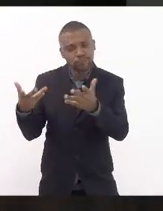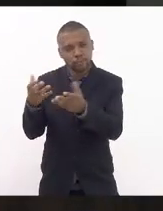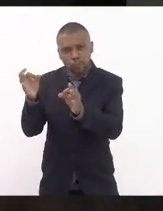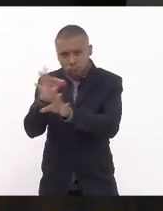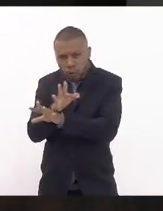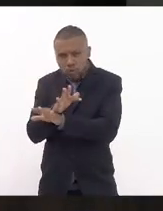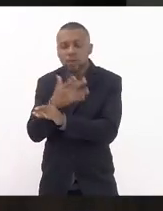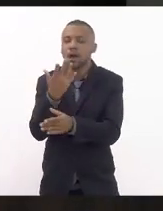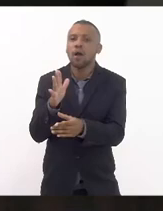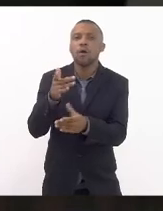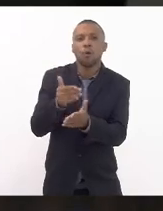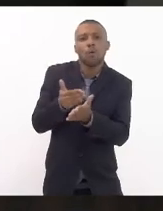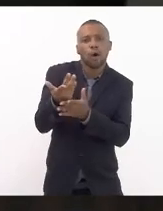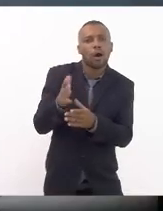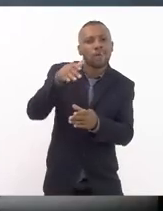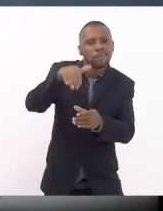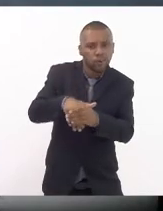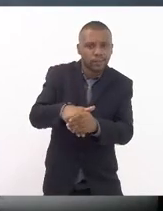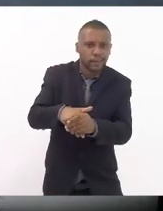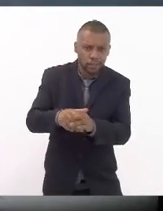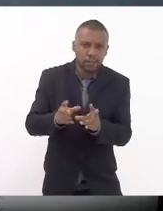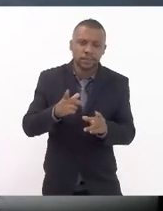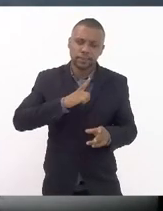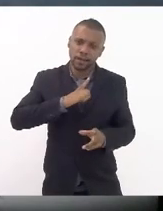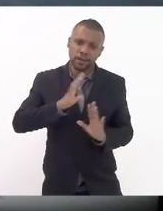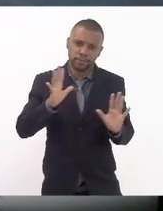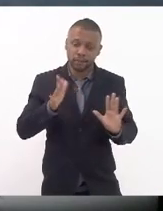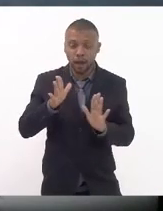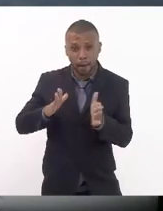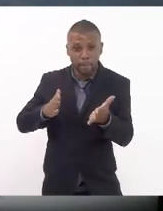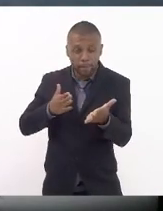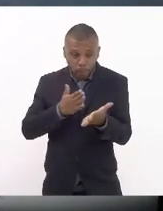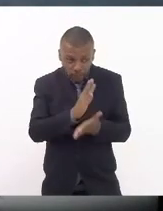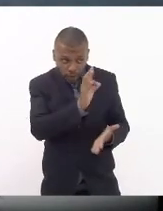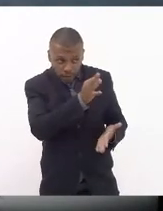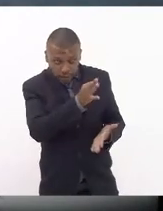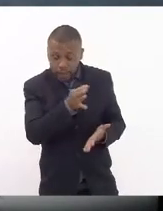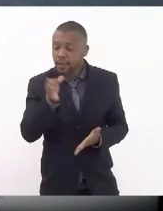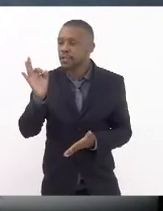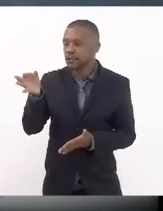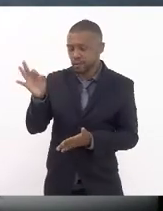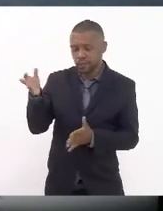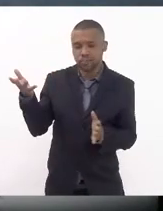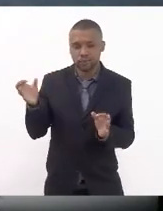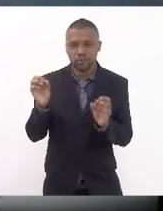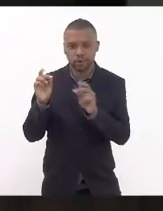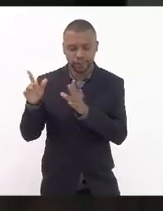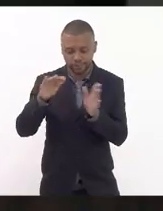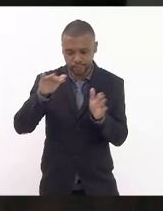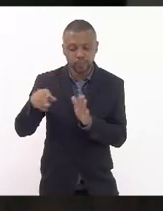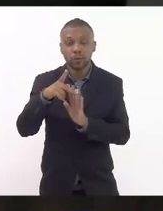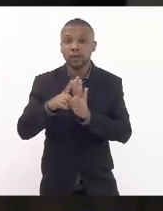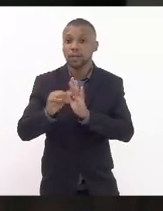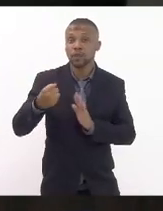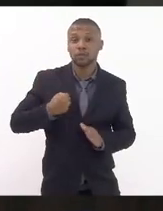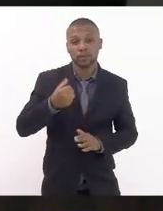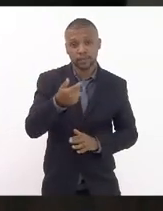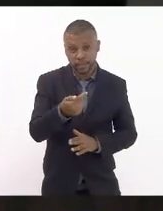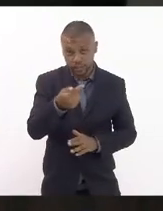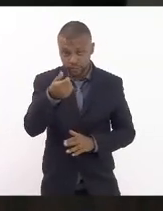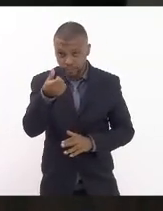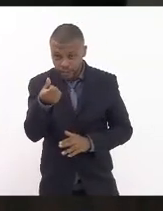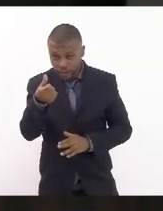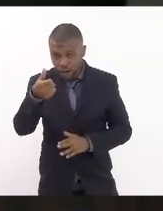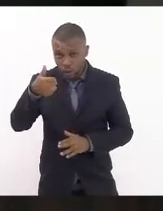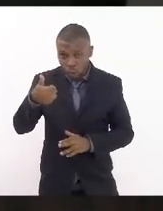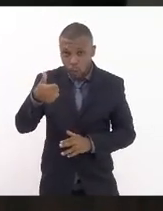eu acompanhei. Muito obrigado, muito obrigado. Então está aprovado, né, senhor presidente? Então, lá. Projeto de lei